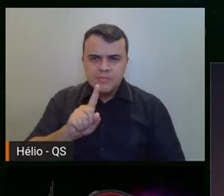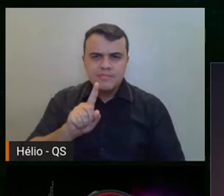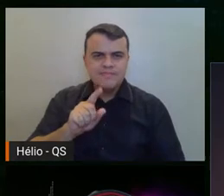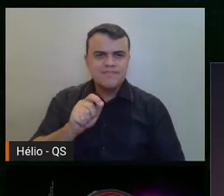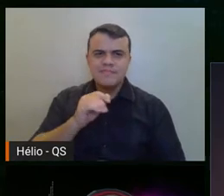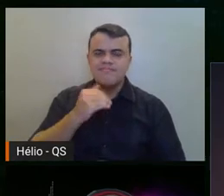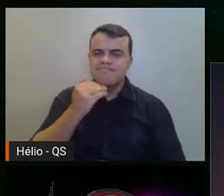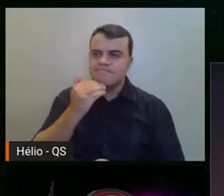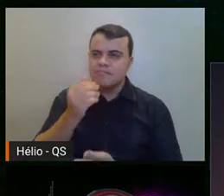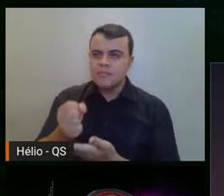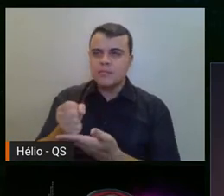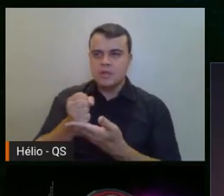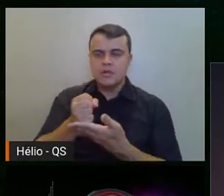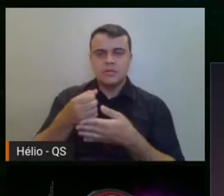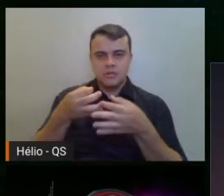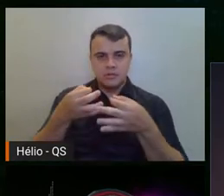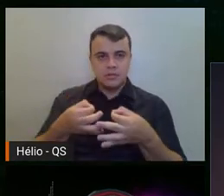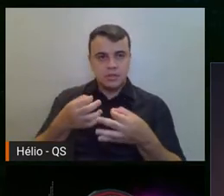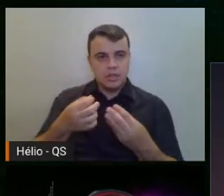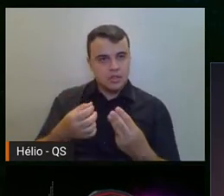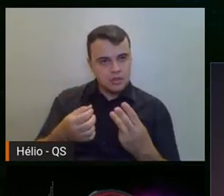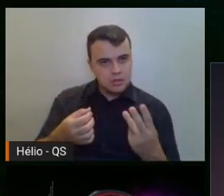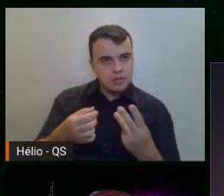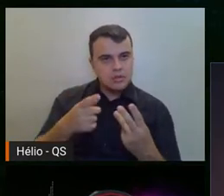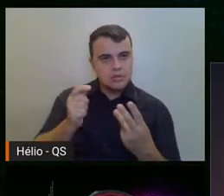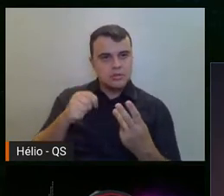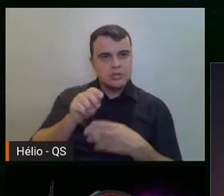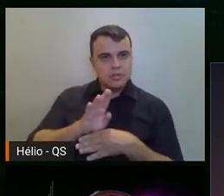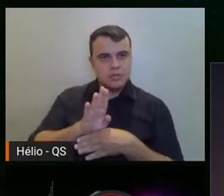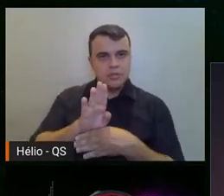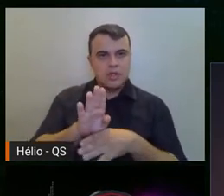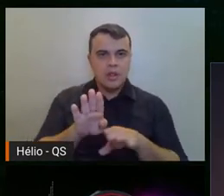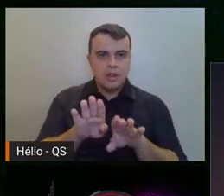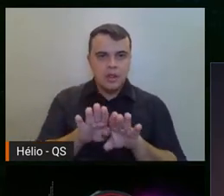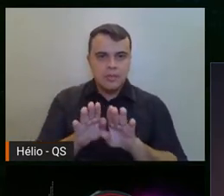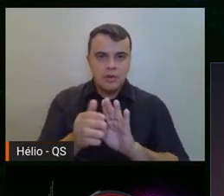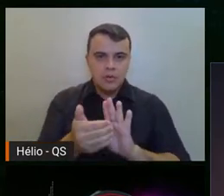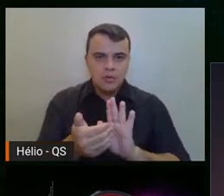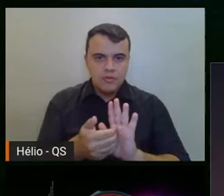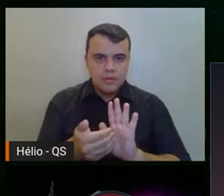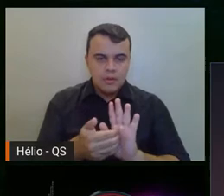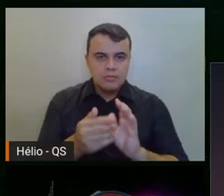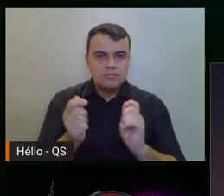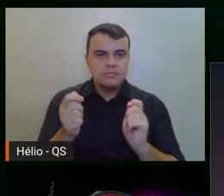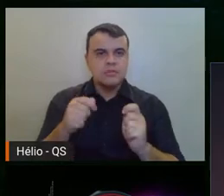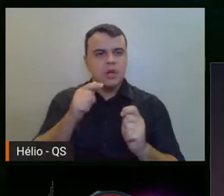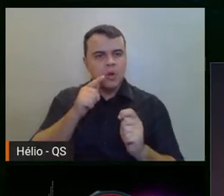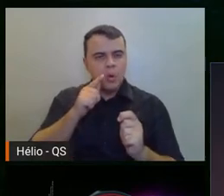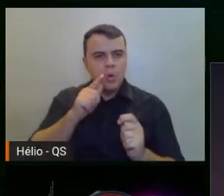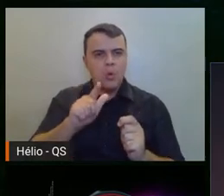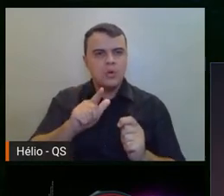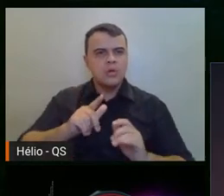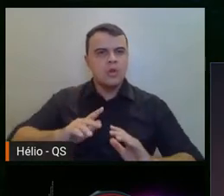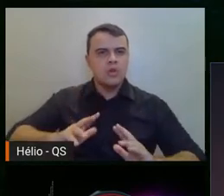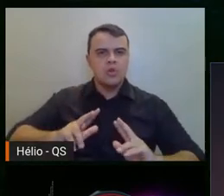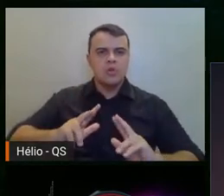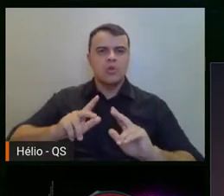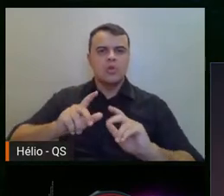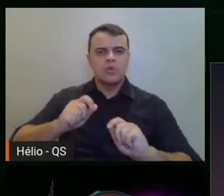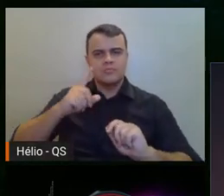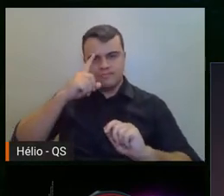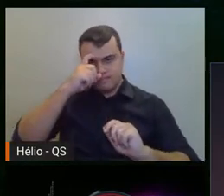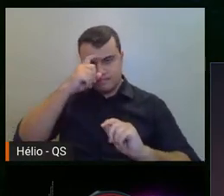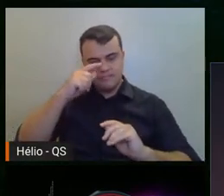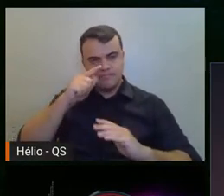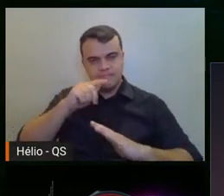de ninguém você pode ter certeza que nós três estamos aí para te apoiar para você chegar no final para você conseguir passar por todos os obstáculos